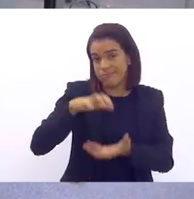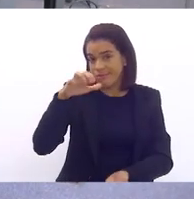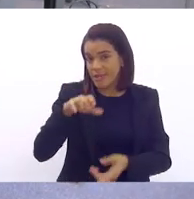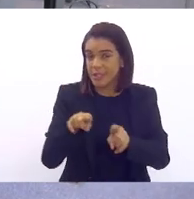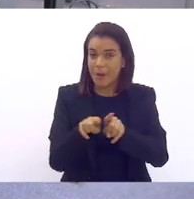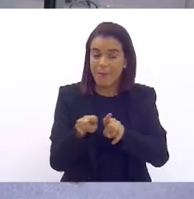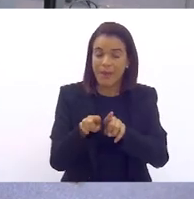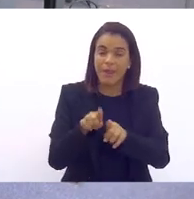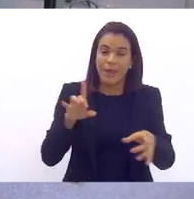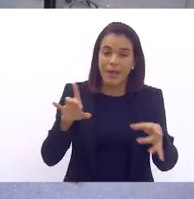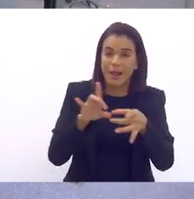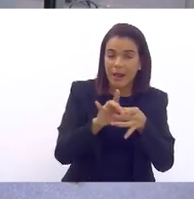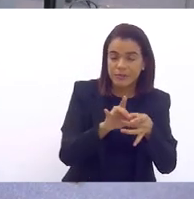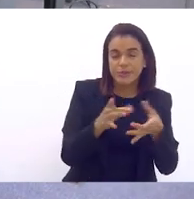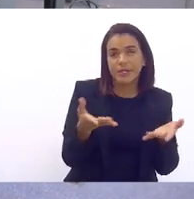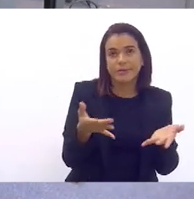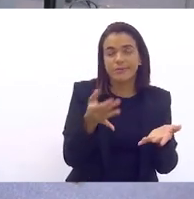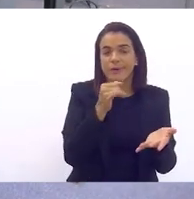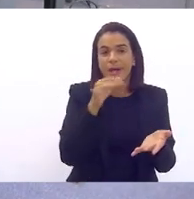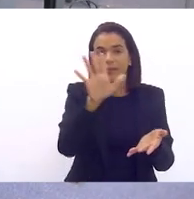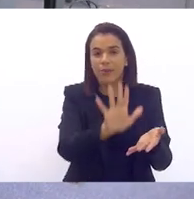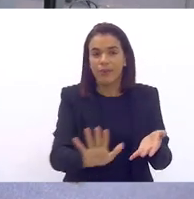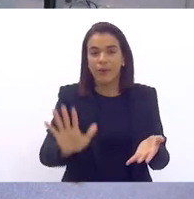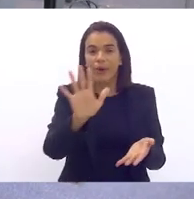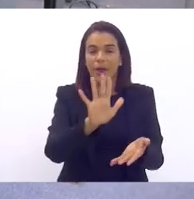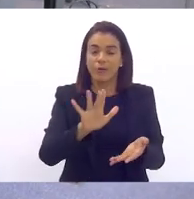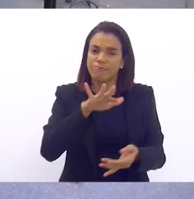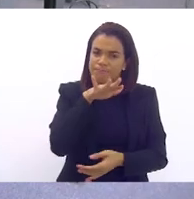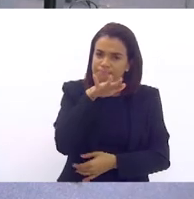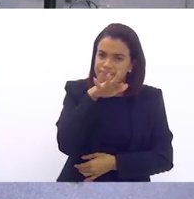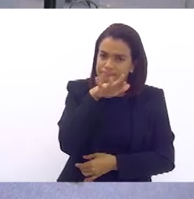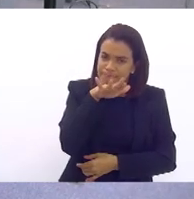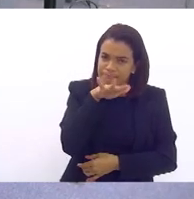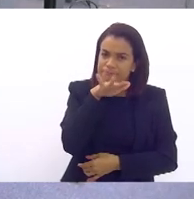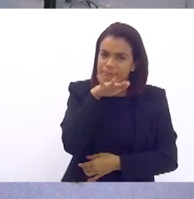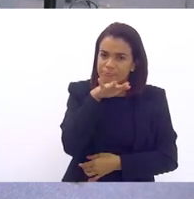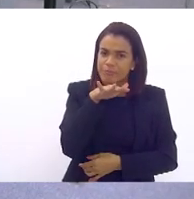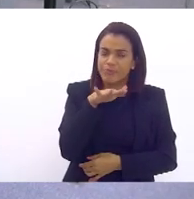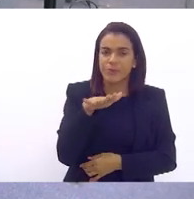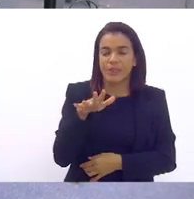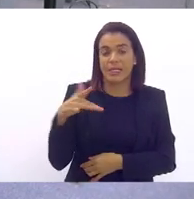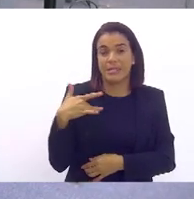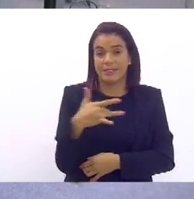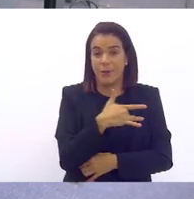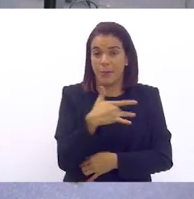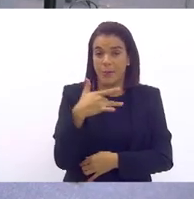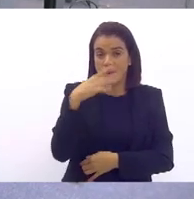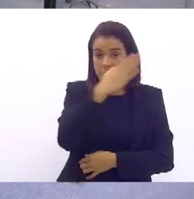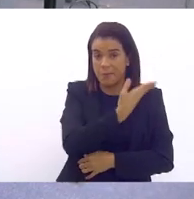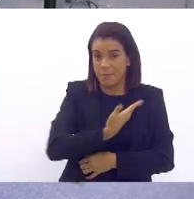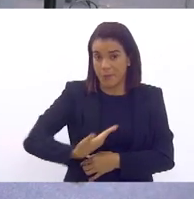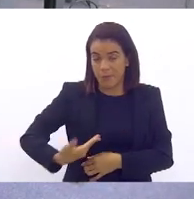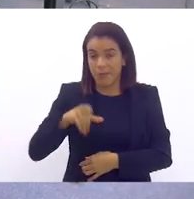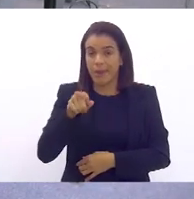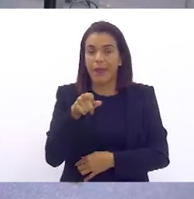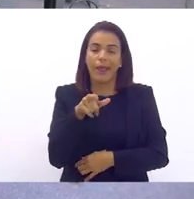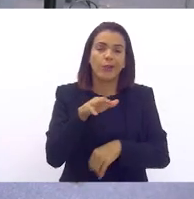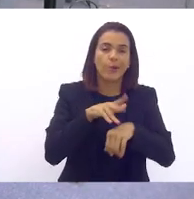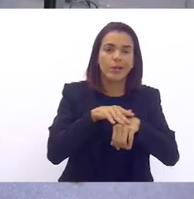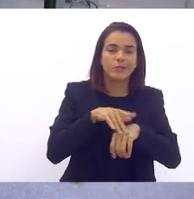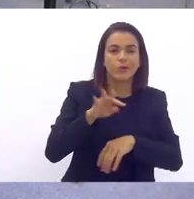a esse quadro que eu digo que é um quadro muito ruim eh eh da saúde pública brasileira que é lidar com doenças como